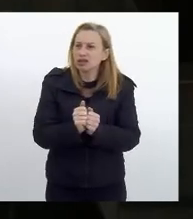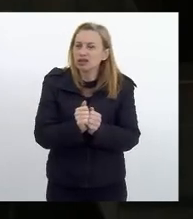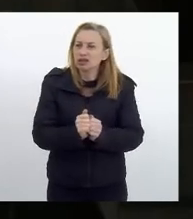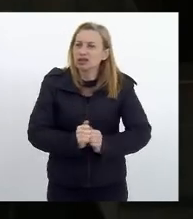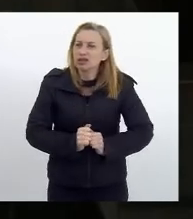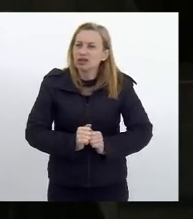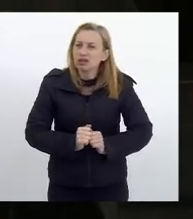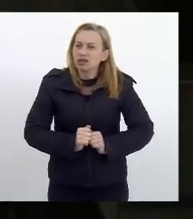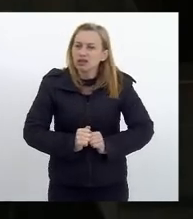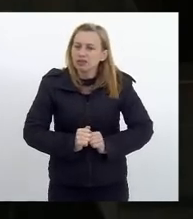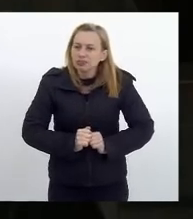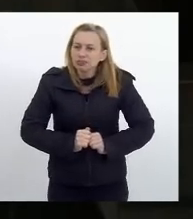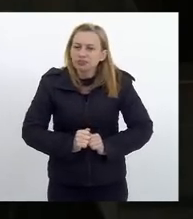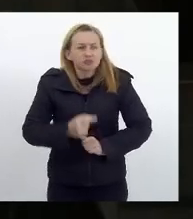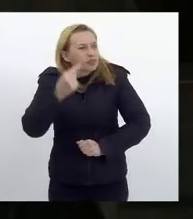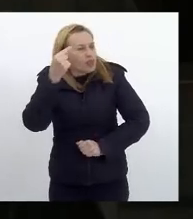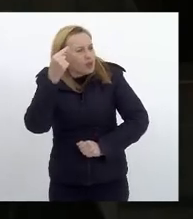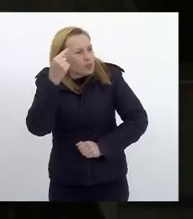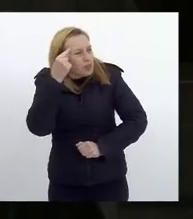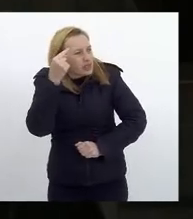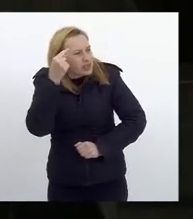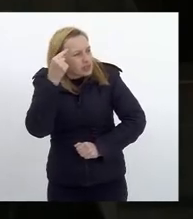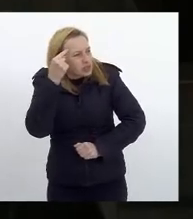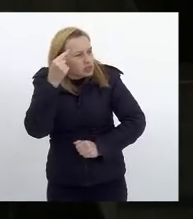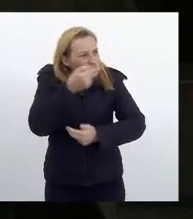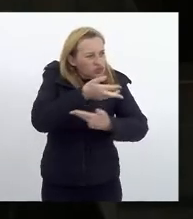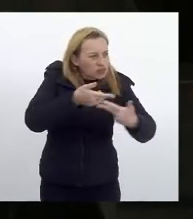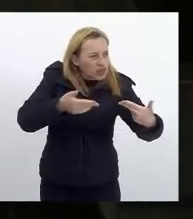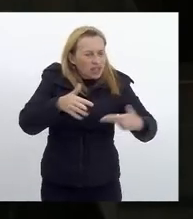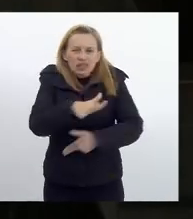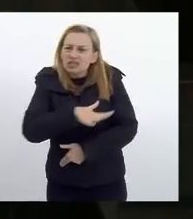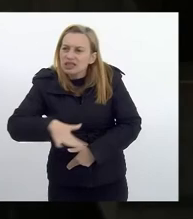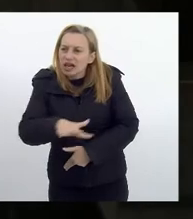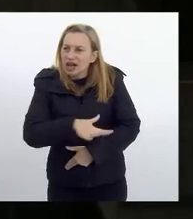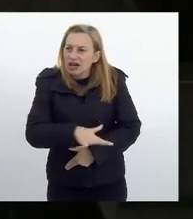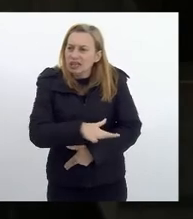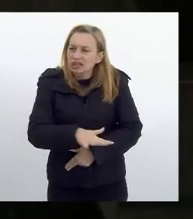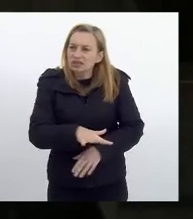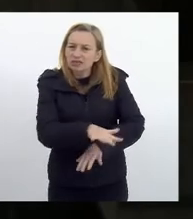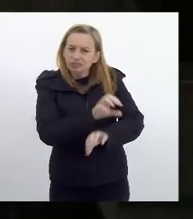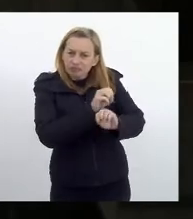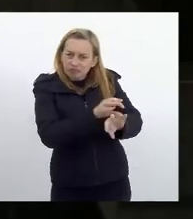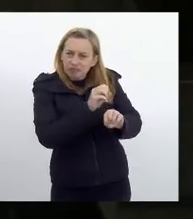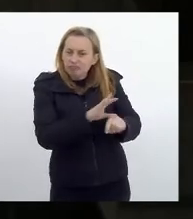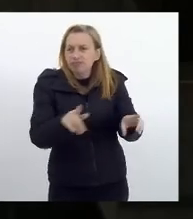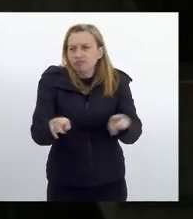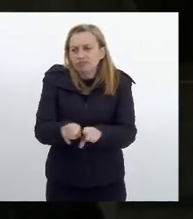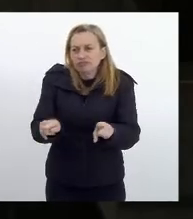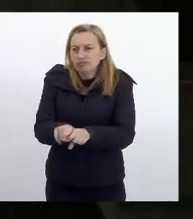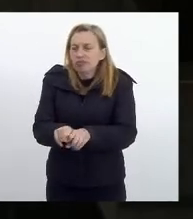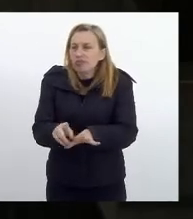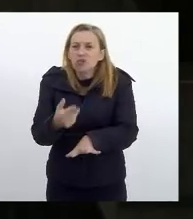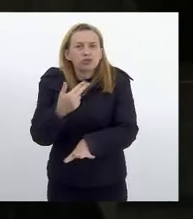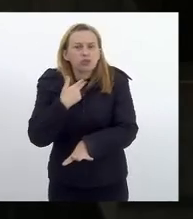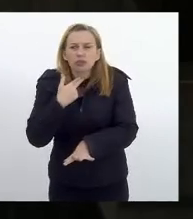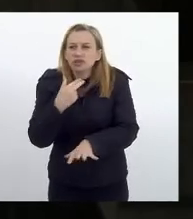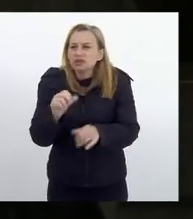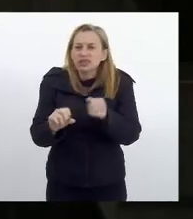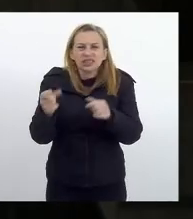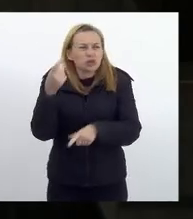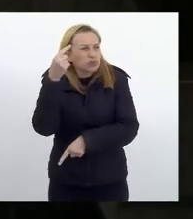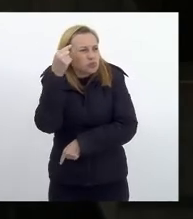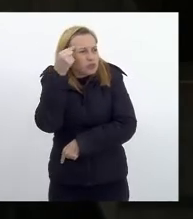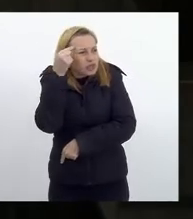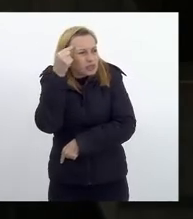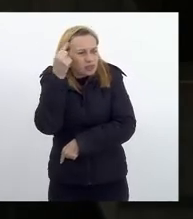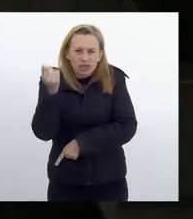celeiro de pensadores e pensadoras em várias áreas, inclusive na educação. E a gente não vai fazer uma reflexão